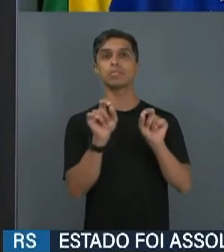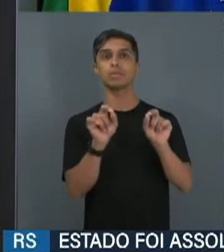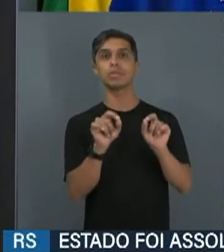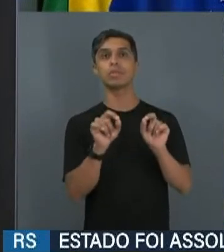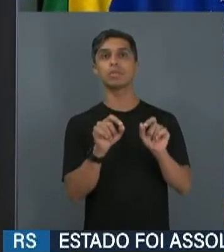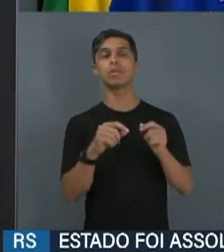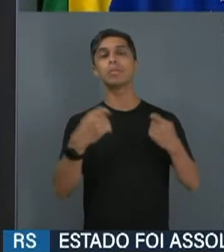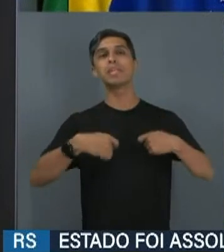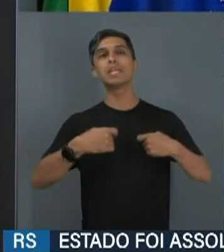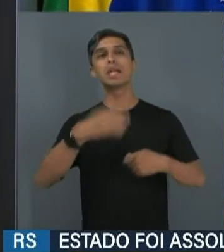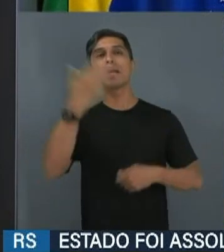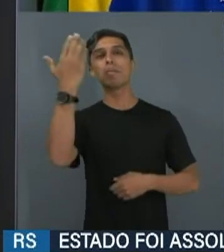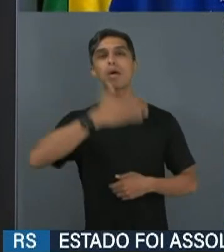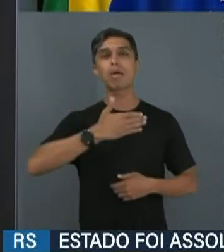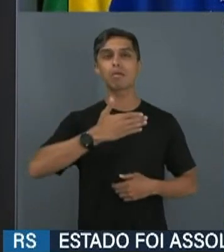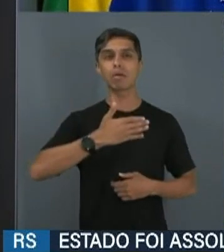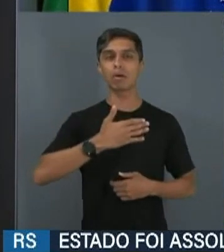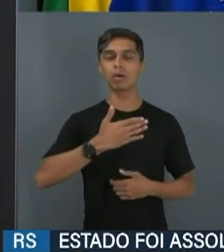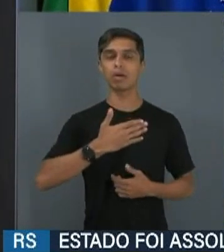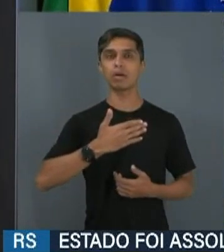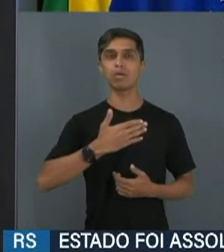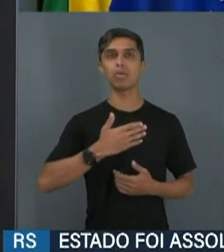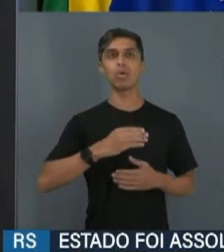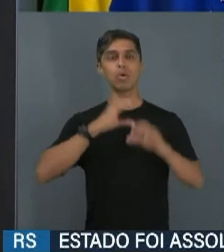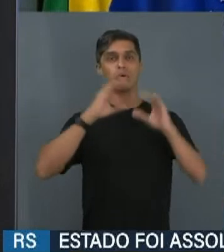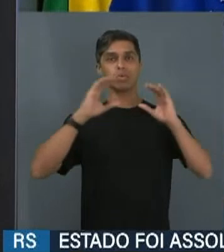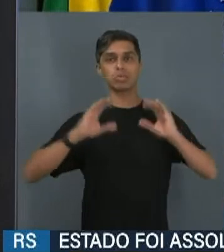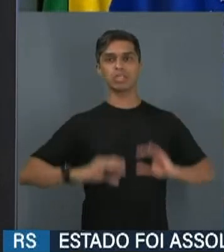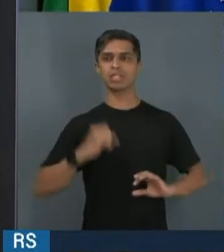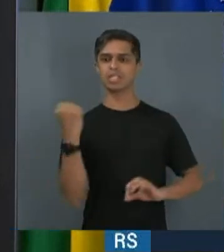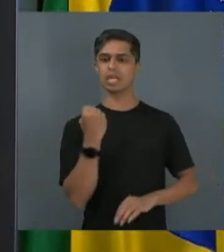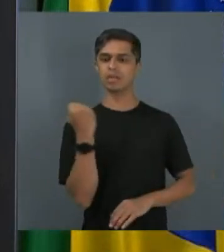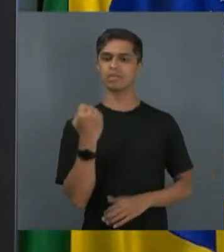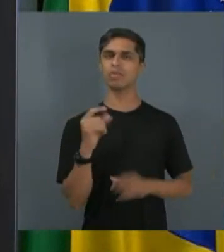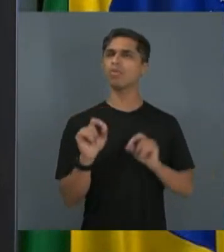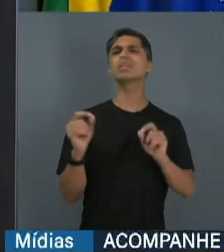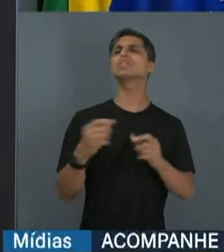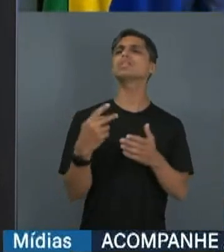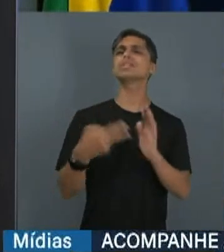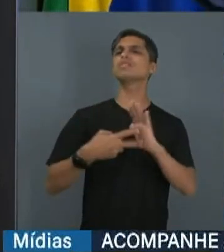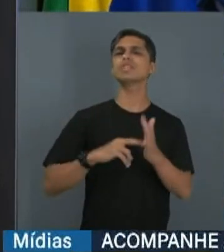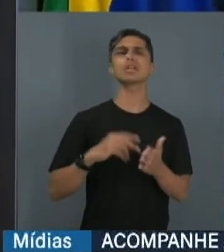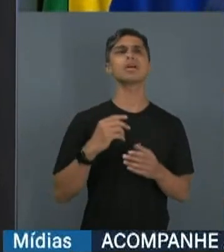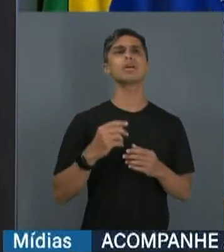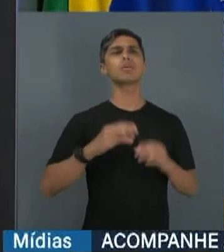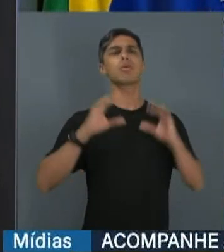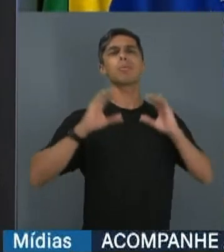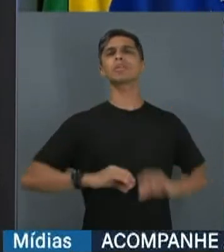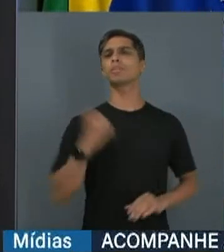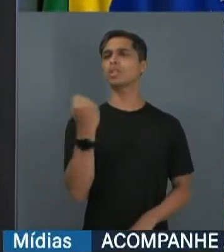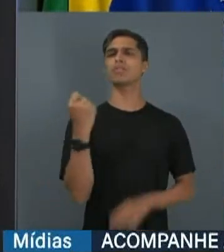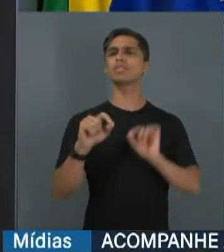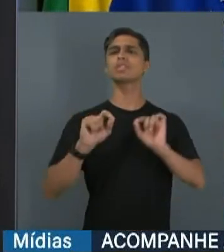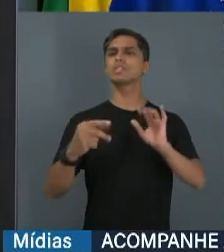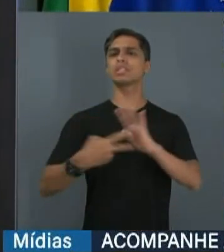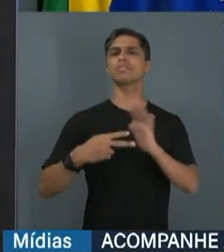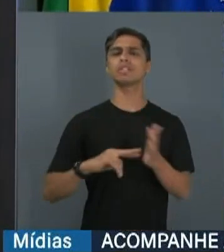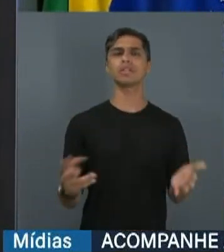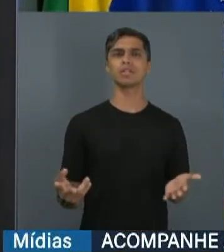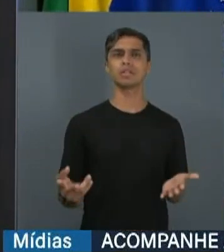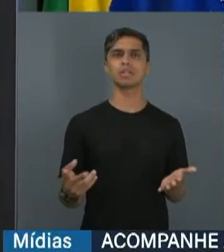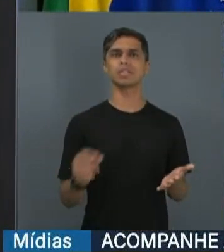que comprovar um comportamento grave. O que é isso? O que é comportamento grave para um, comportamento leve para outro?